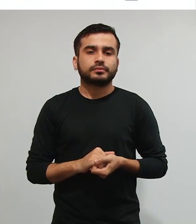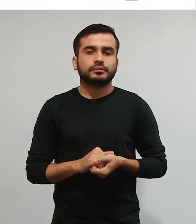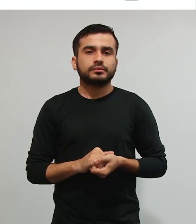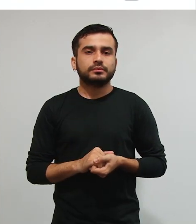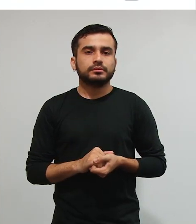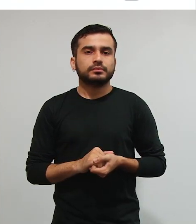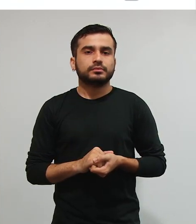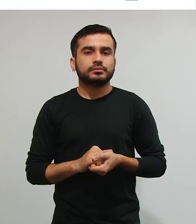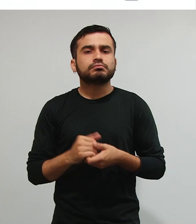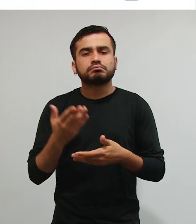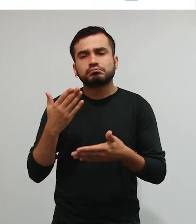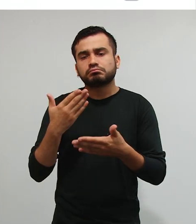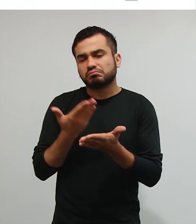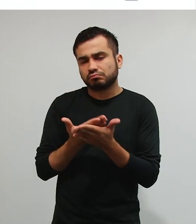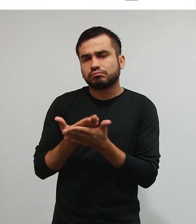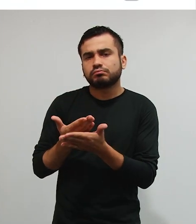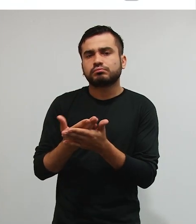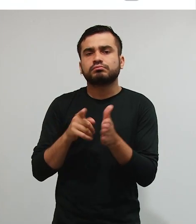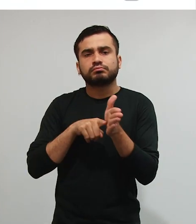aí no percurso